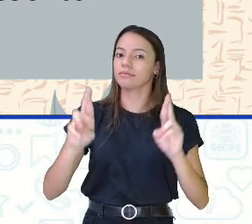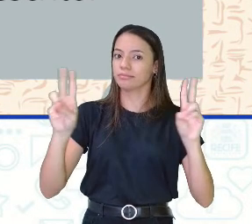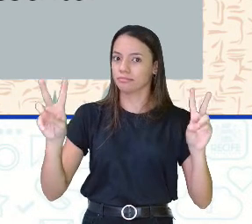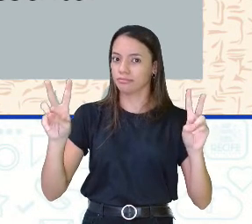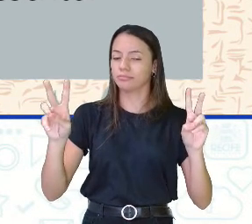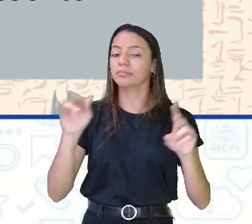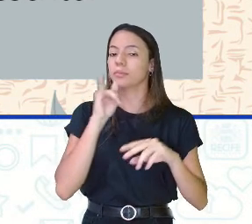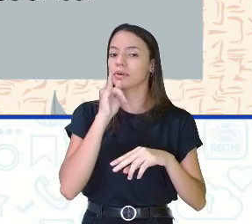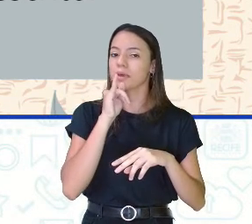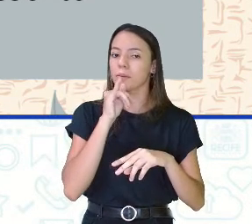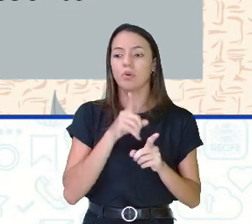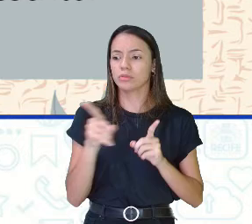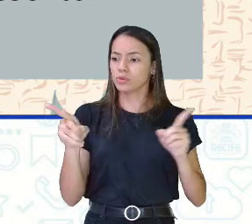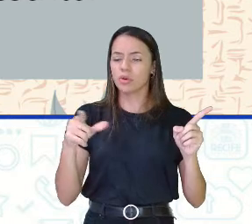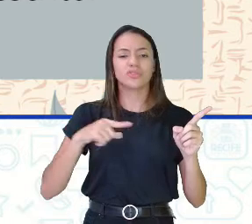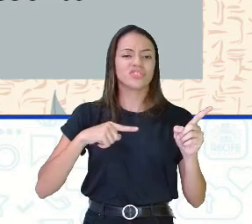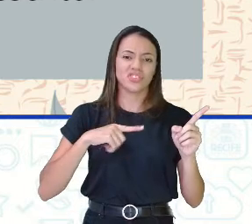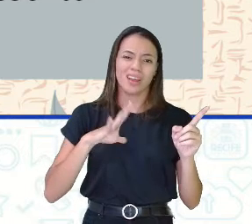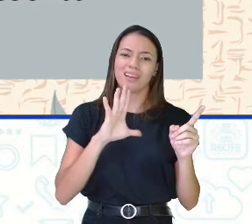ligados, entretanto,